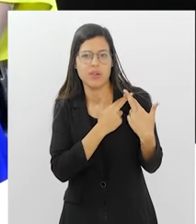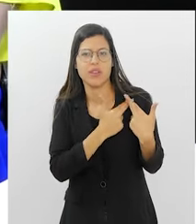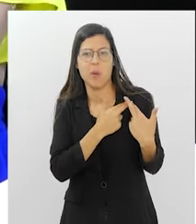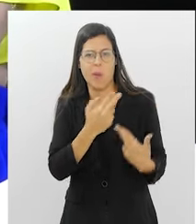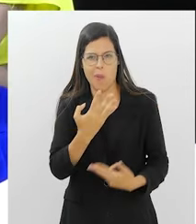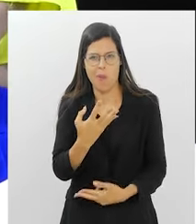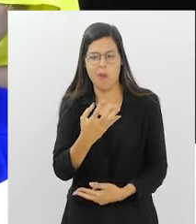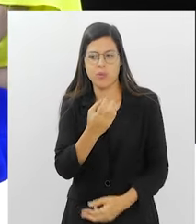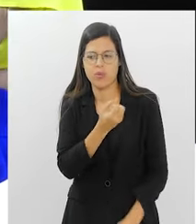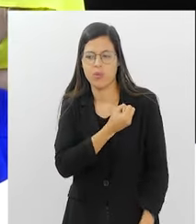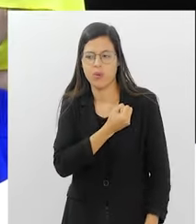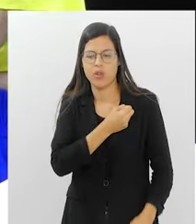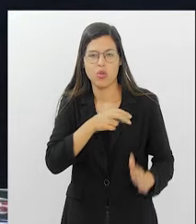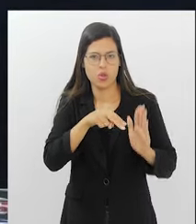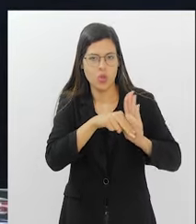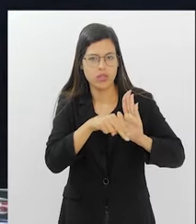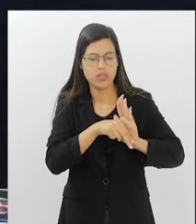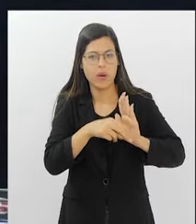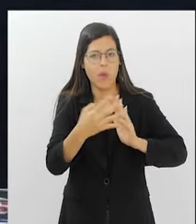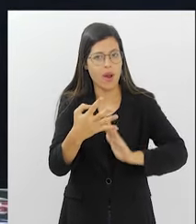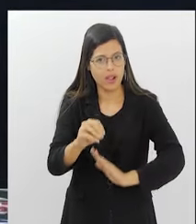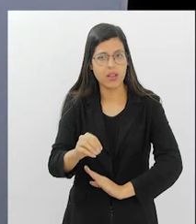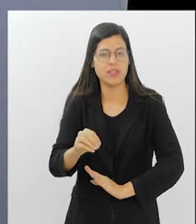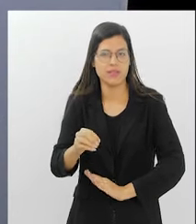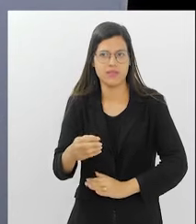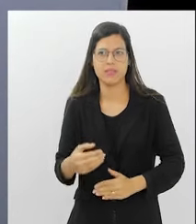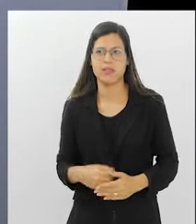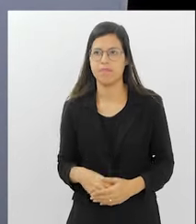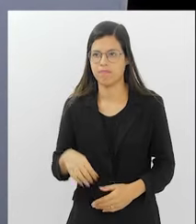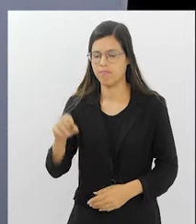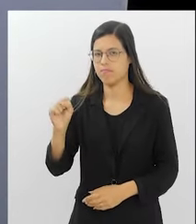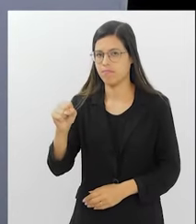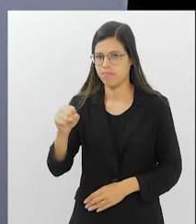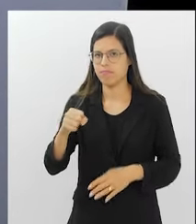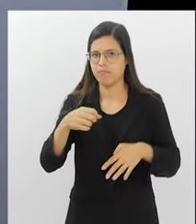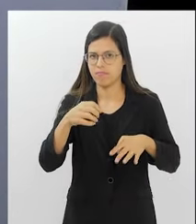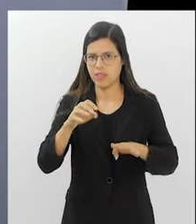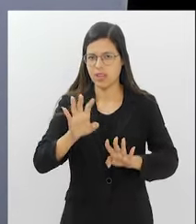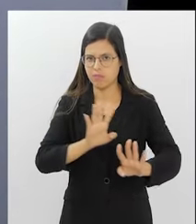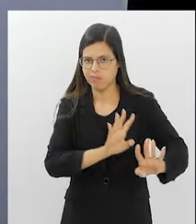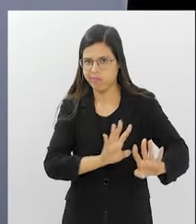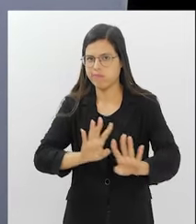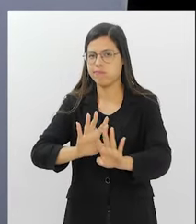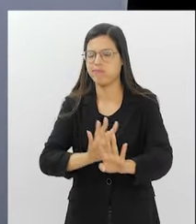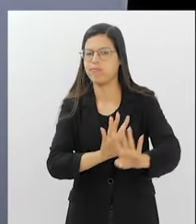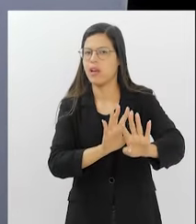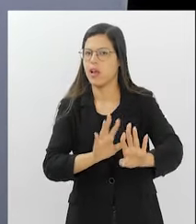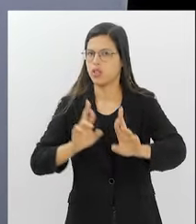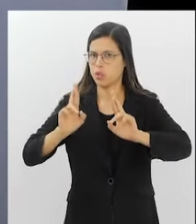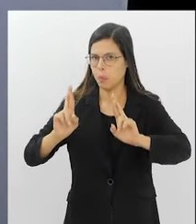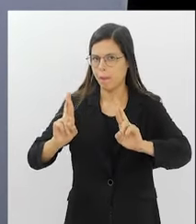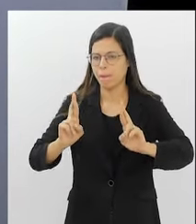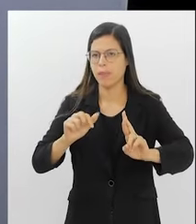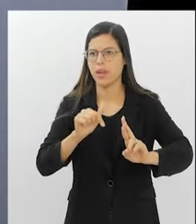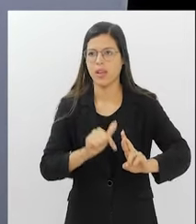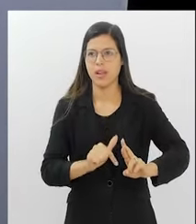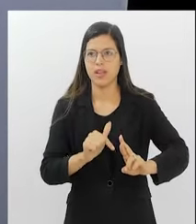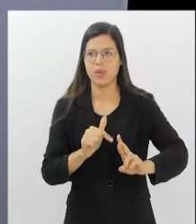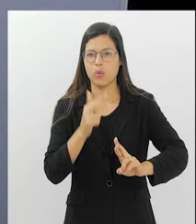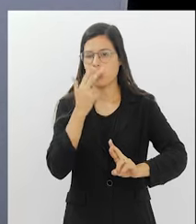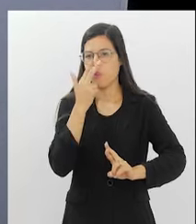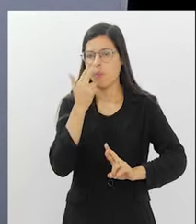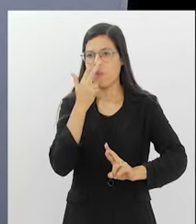sim que a cobrança é muito grande é hoje a comissão de frente é um quesito muito esperado né ele tá indo aí